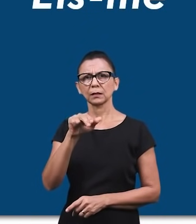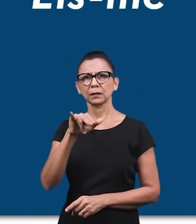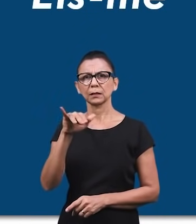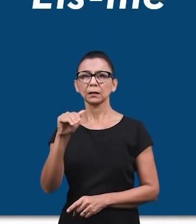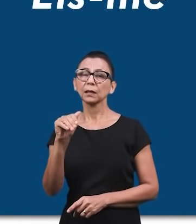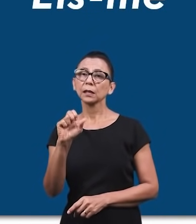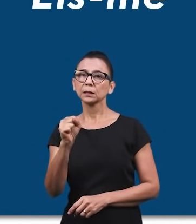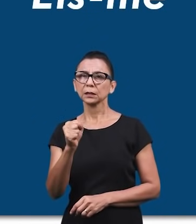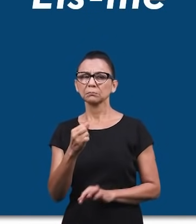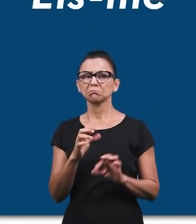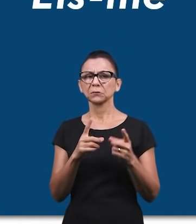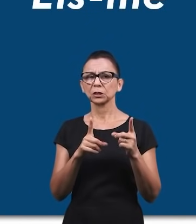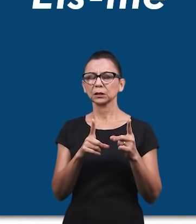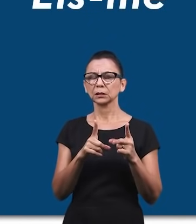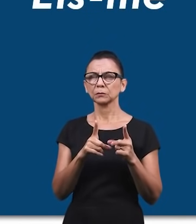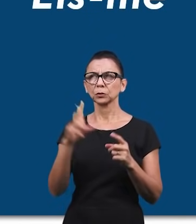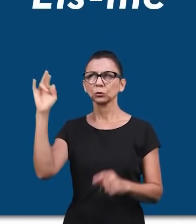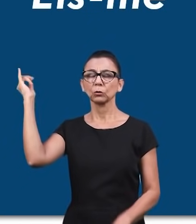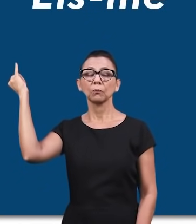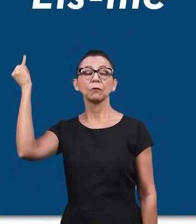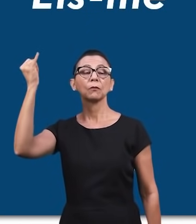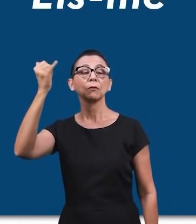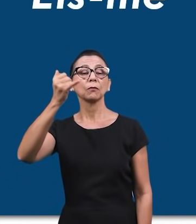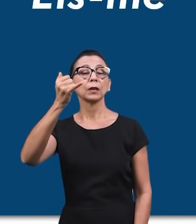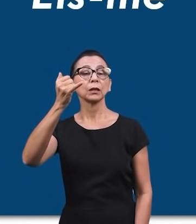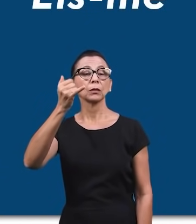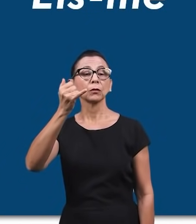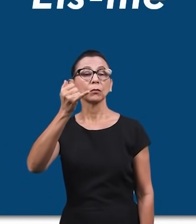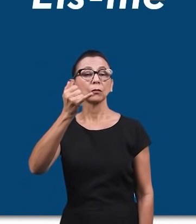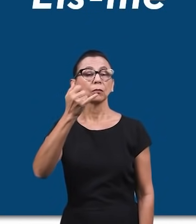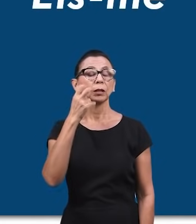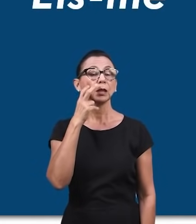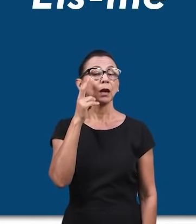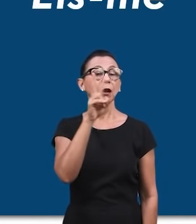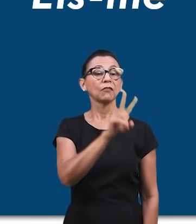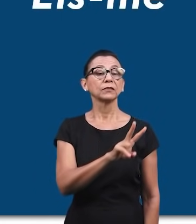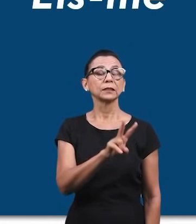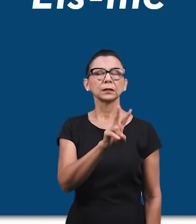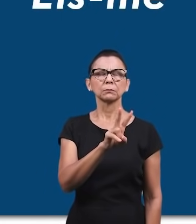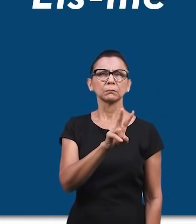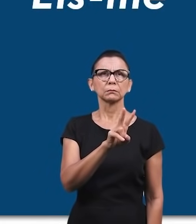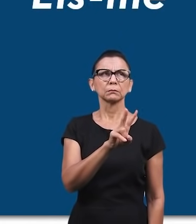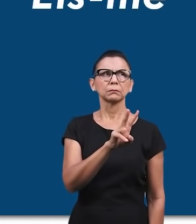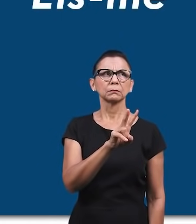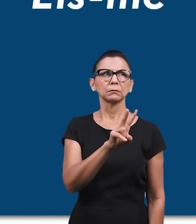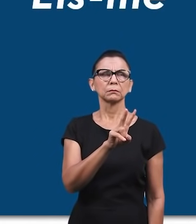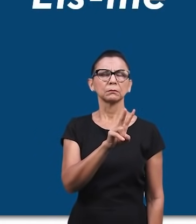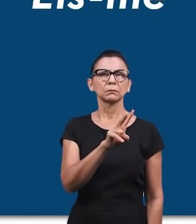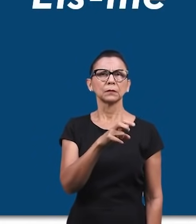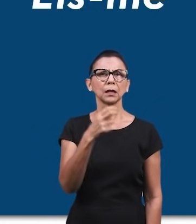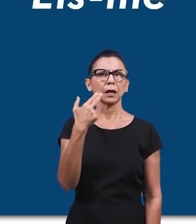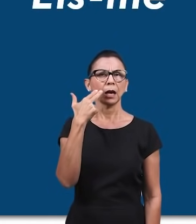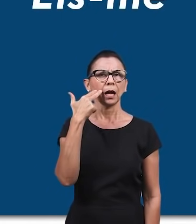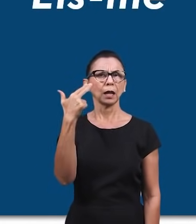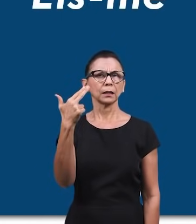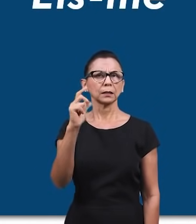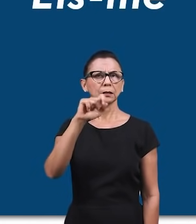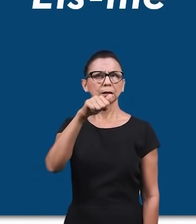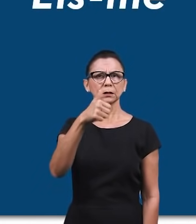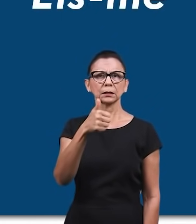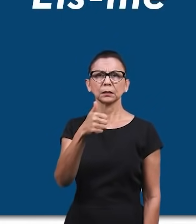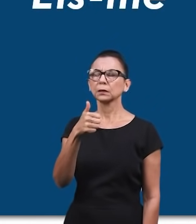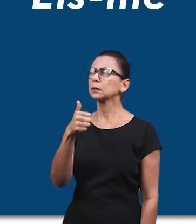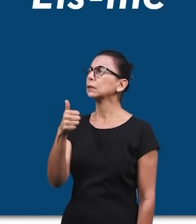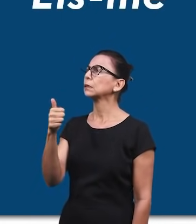Ananias. Disse-lhe o Senhor em visão, Ananias? E ele respondeu,